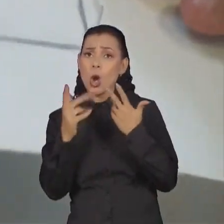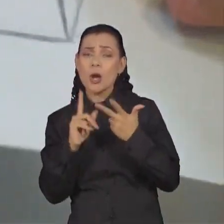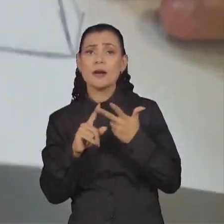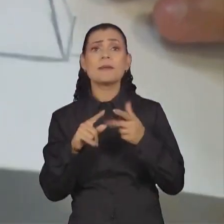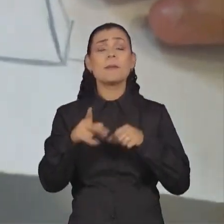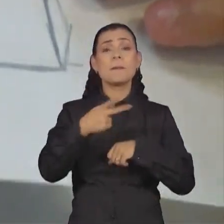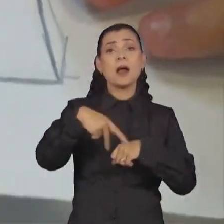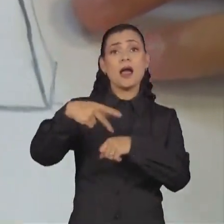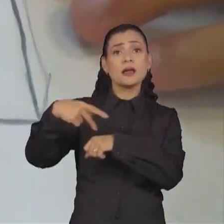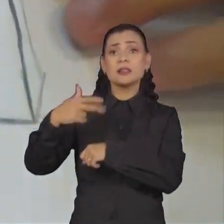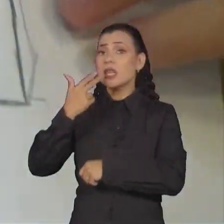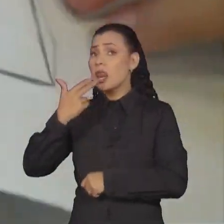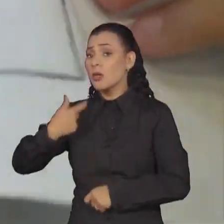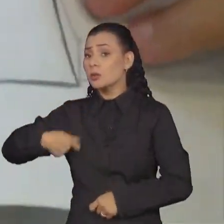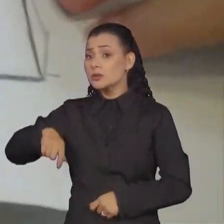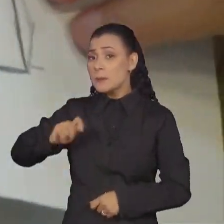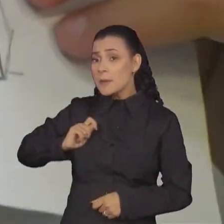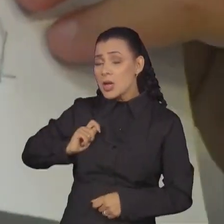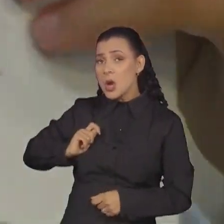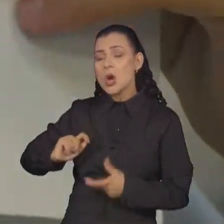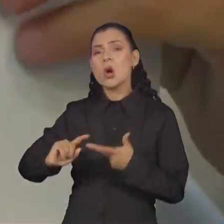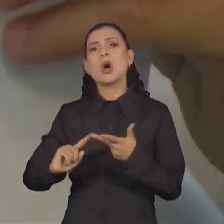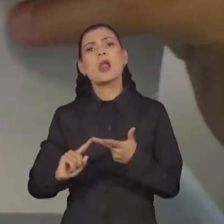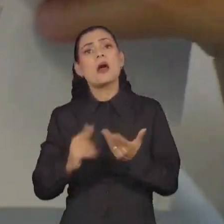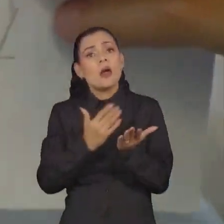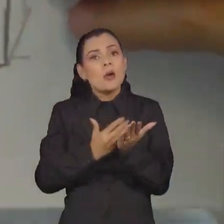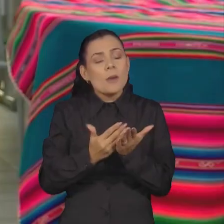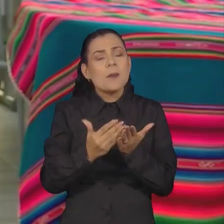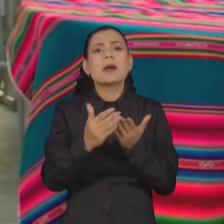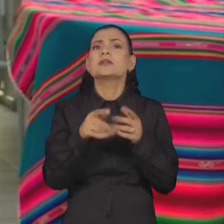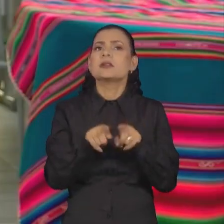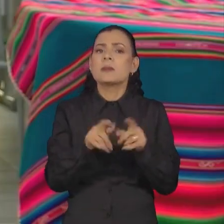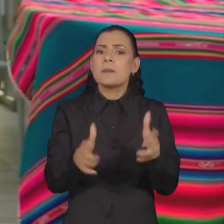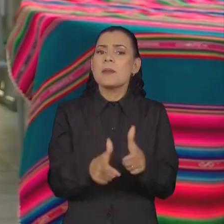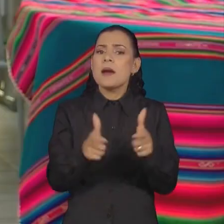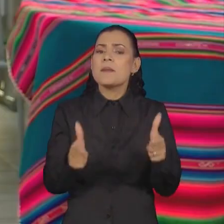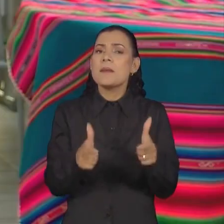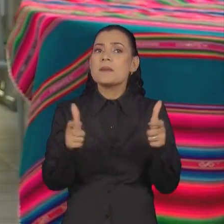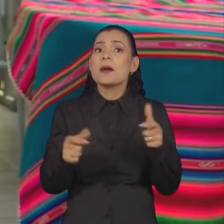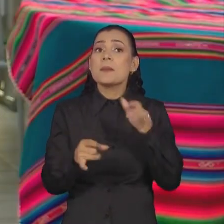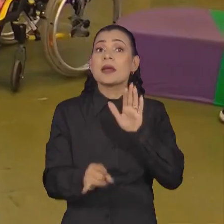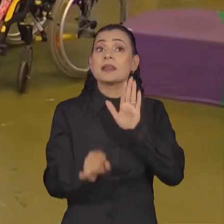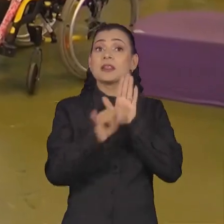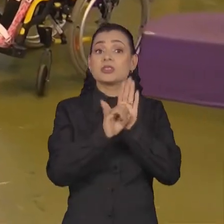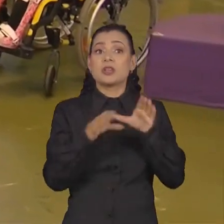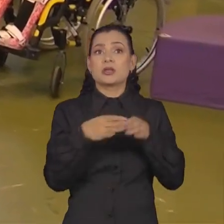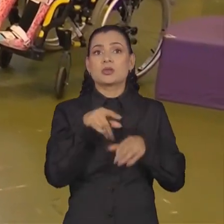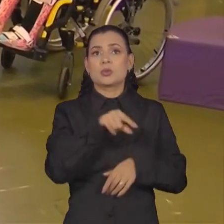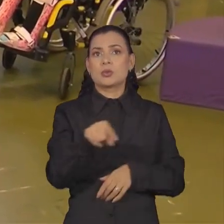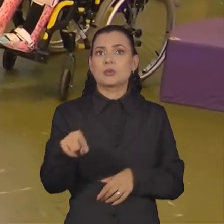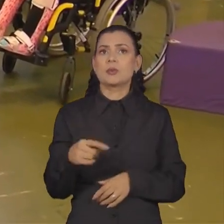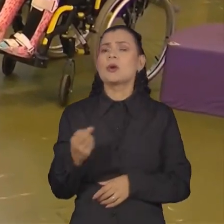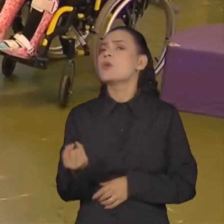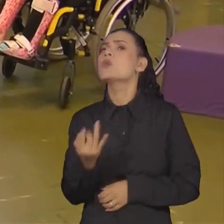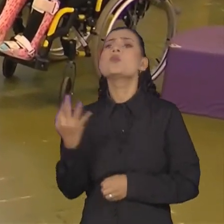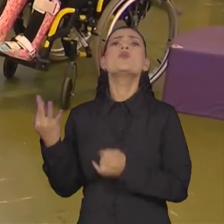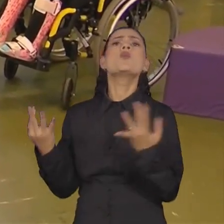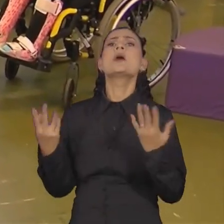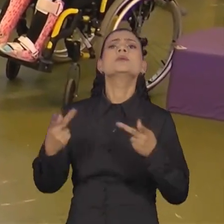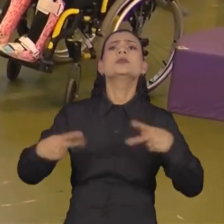os países que falam espanhol, e aí a gente começa a ampliar isso para fazer sentido para a identidade dele. Quantos países